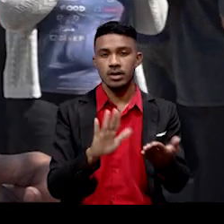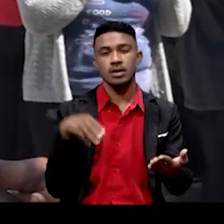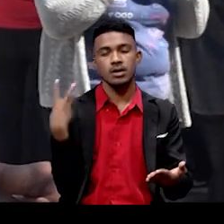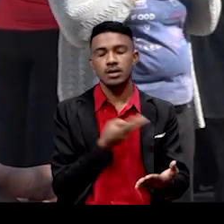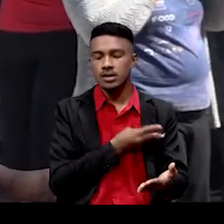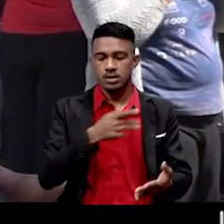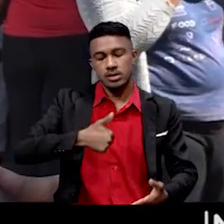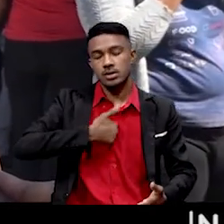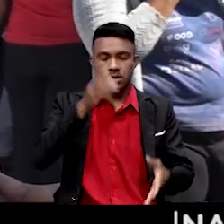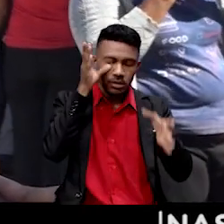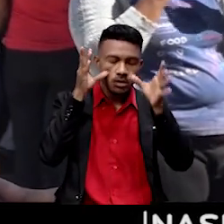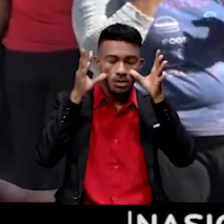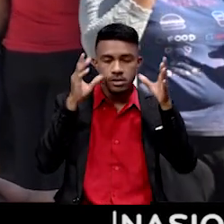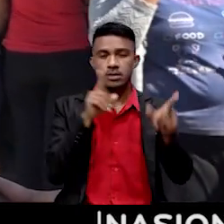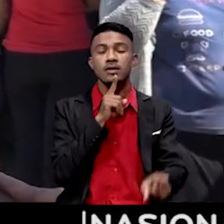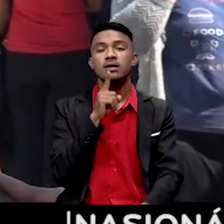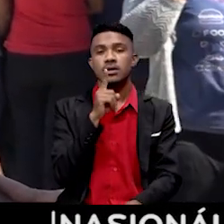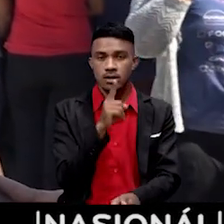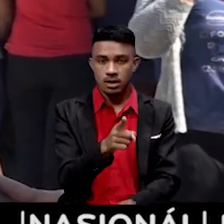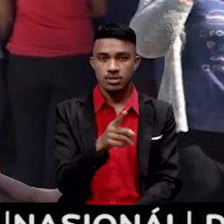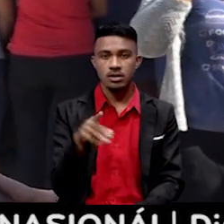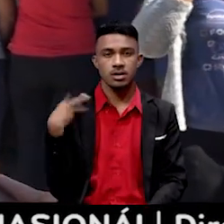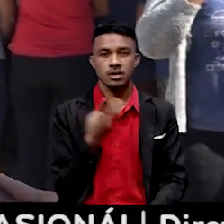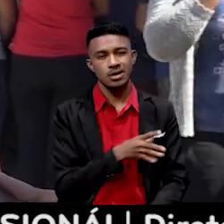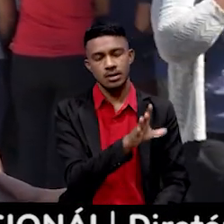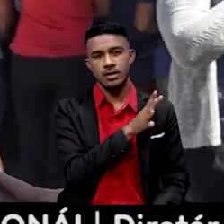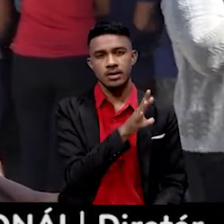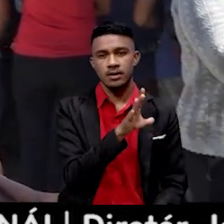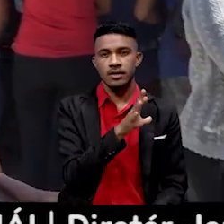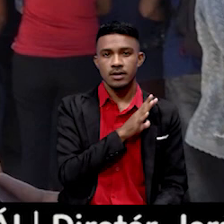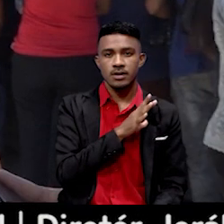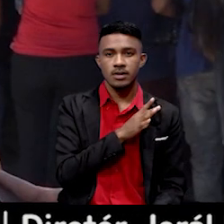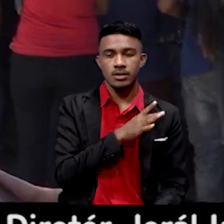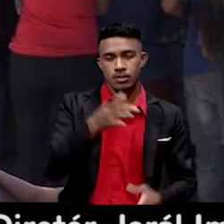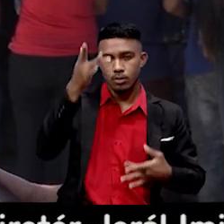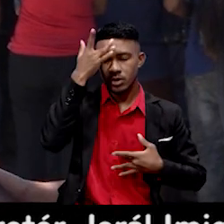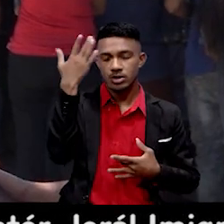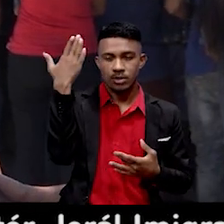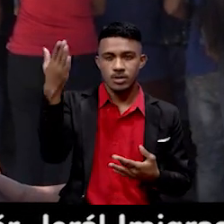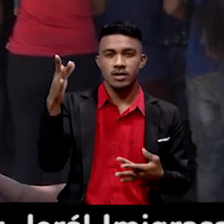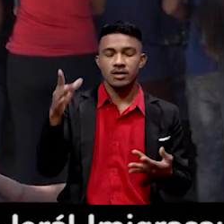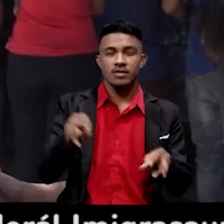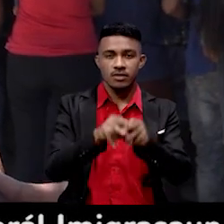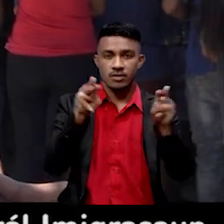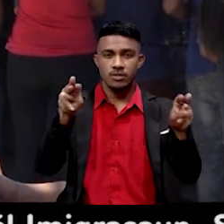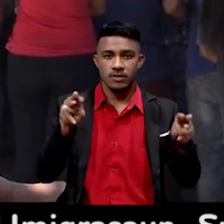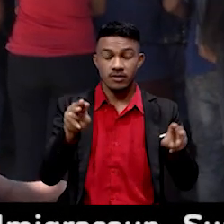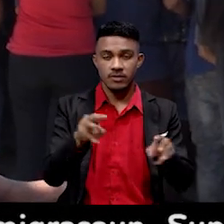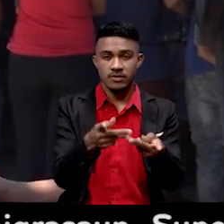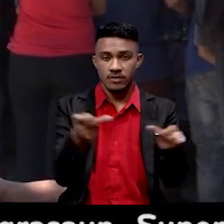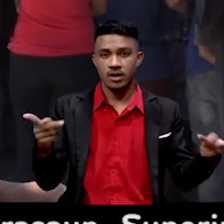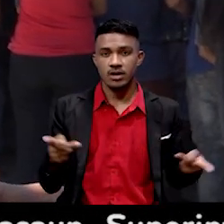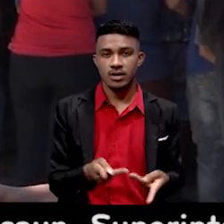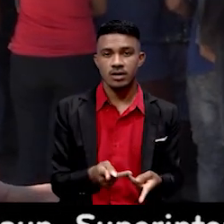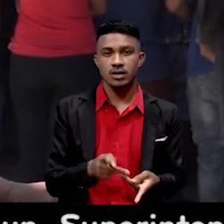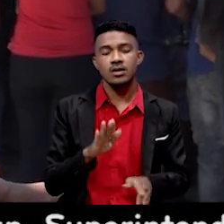Tebes, tama la espera. Tama nia los moras toba ya fati mak mate. Lau di dia ke la ba atu be. Fordena